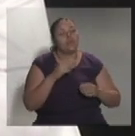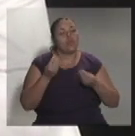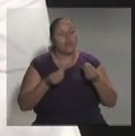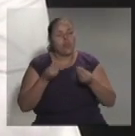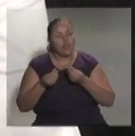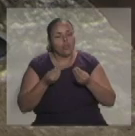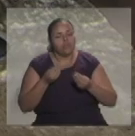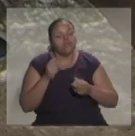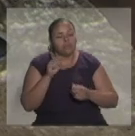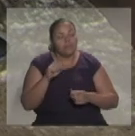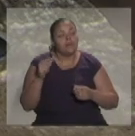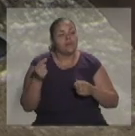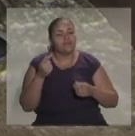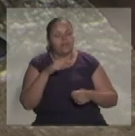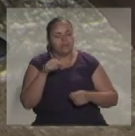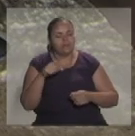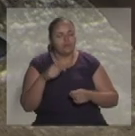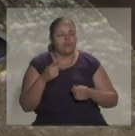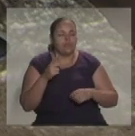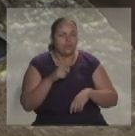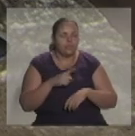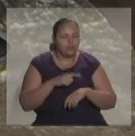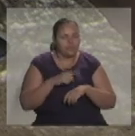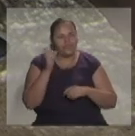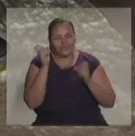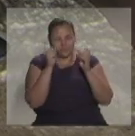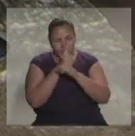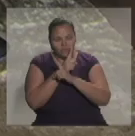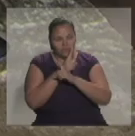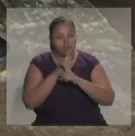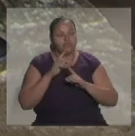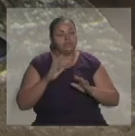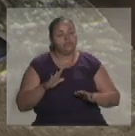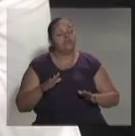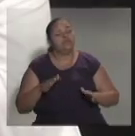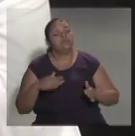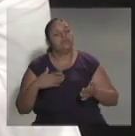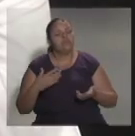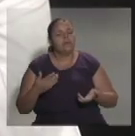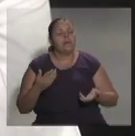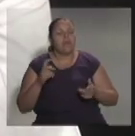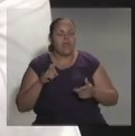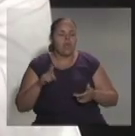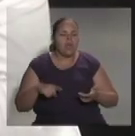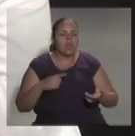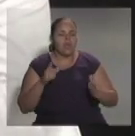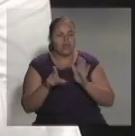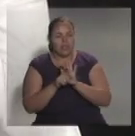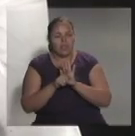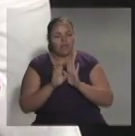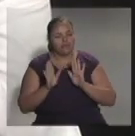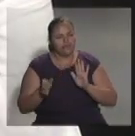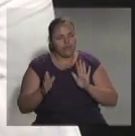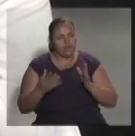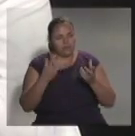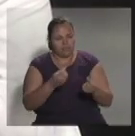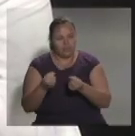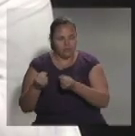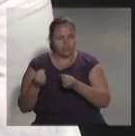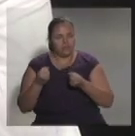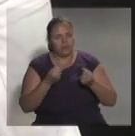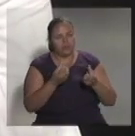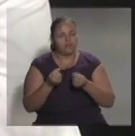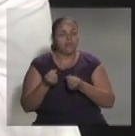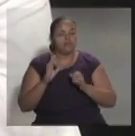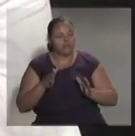com o poder público justamente para esses momentos de dificuldade, né? Essa lei que já foi sancionada, na